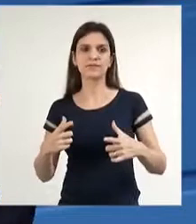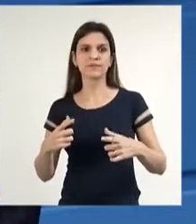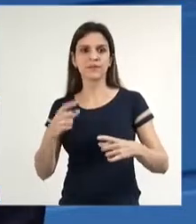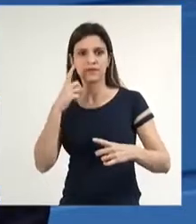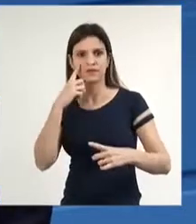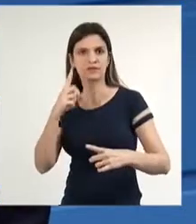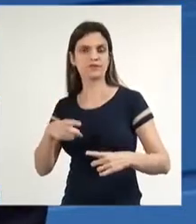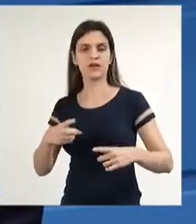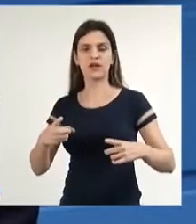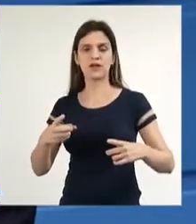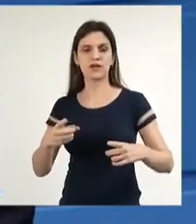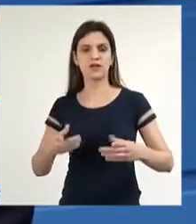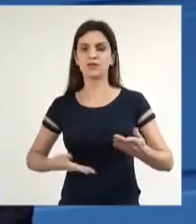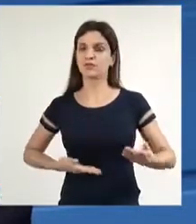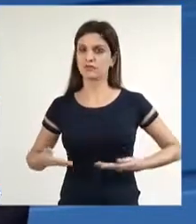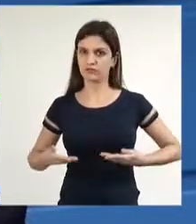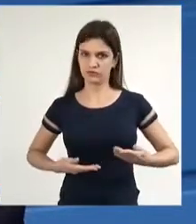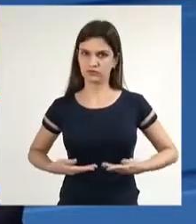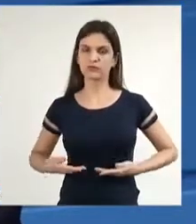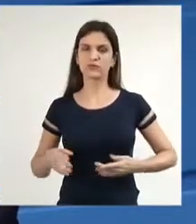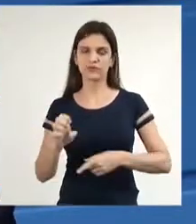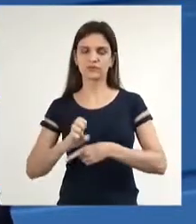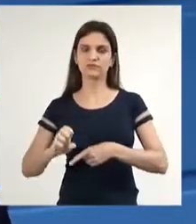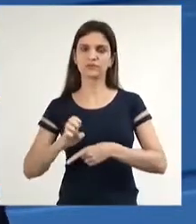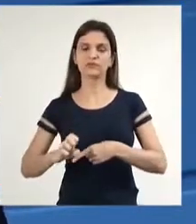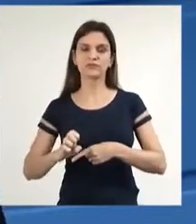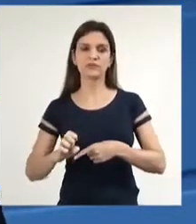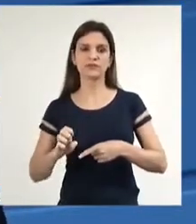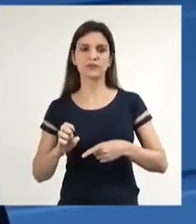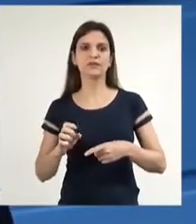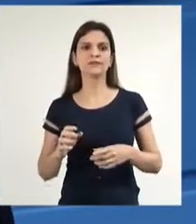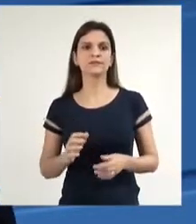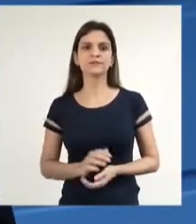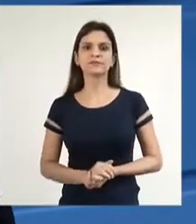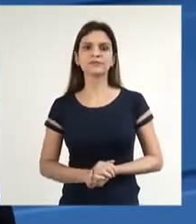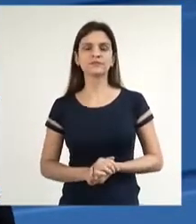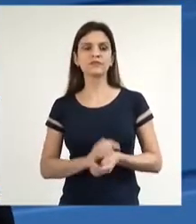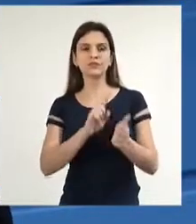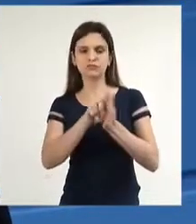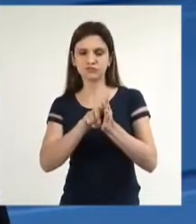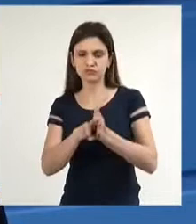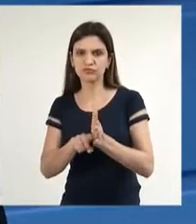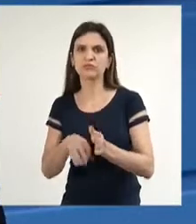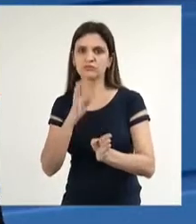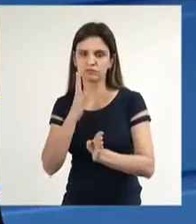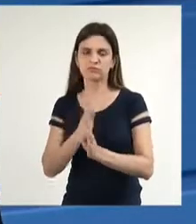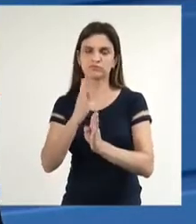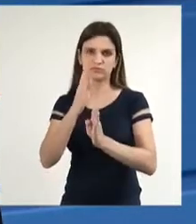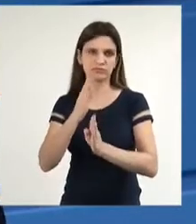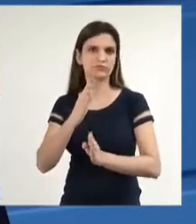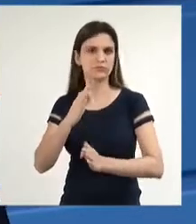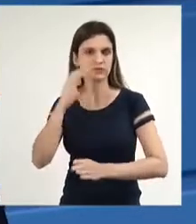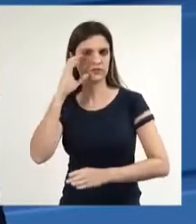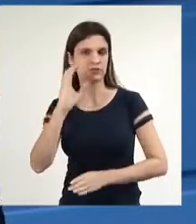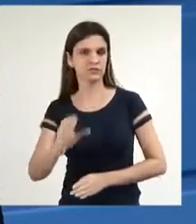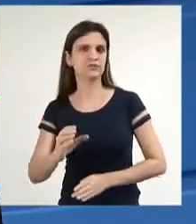também os serviços do estado nessa área criminal. Então, é um pedido do